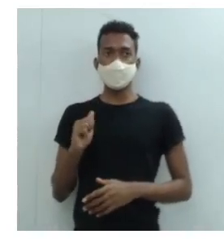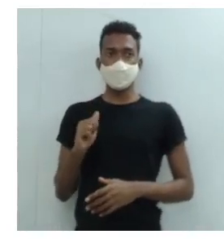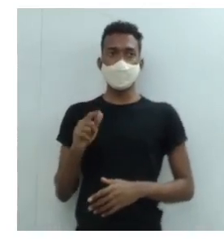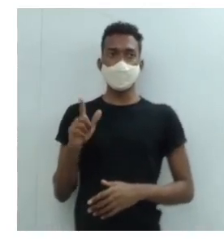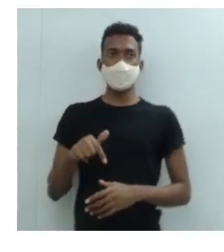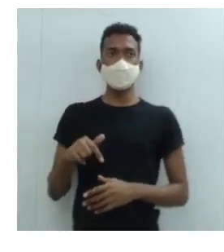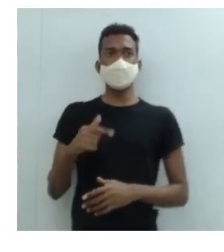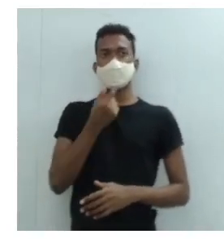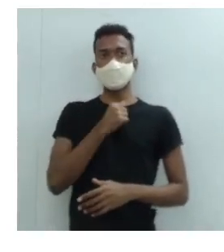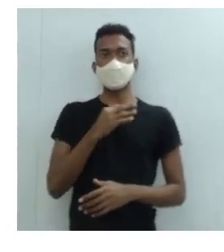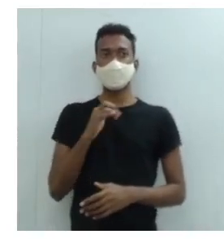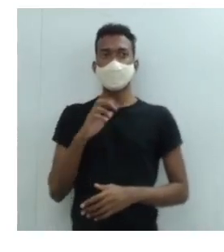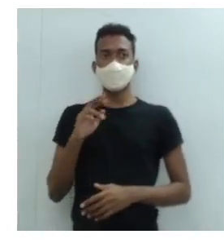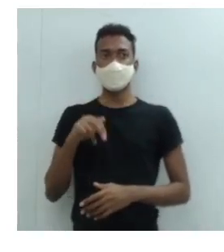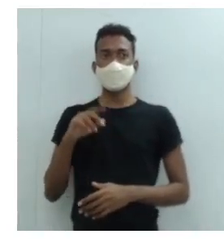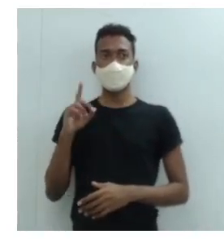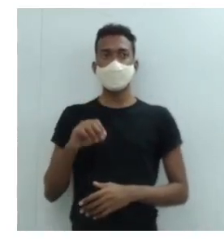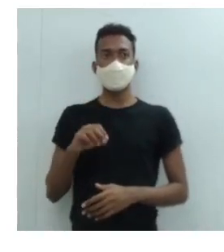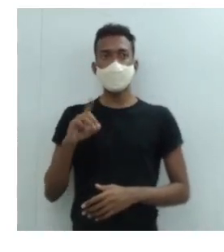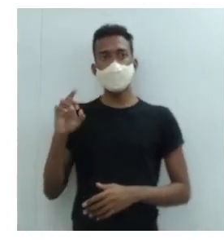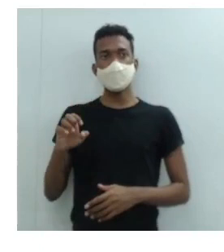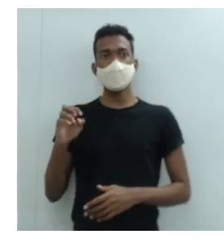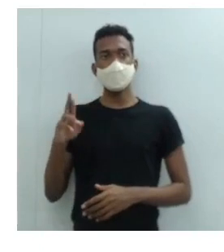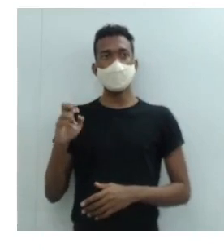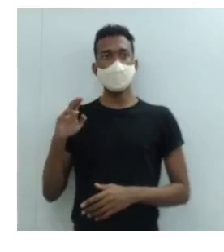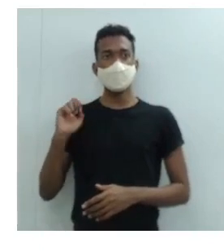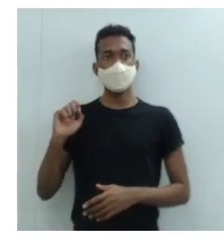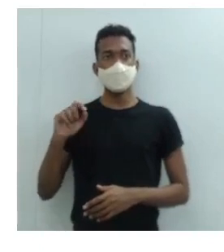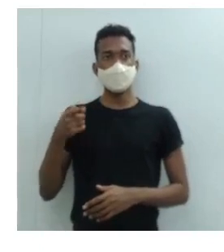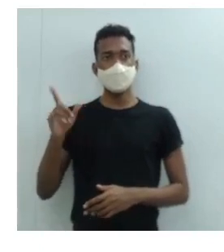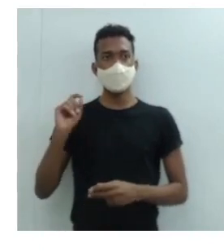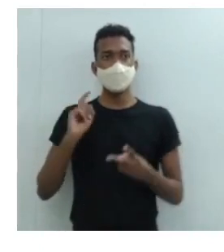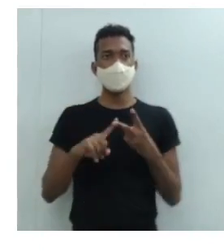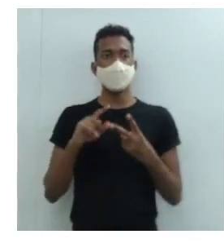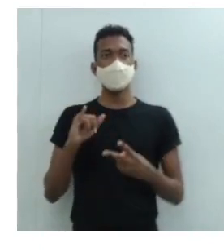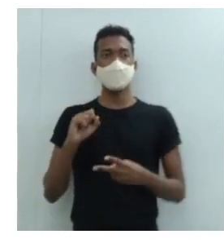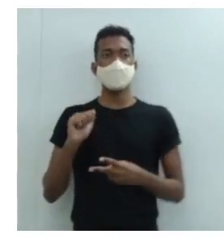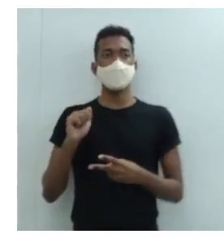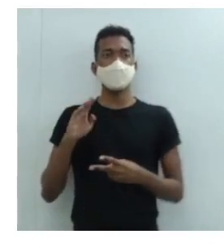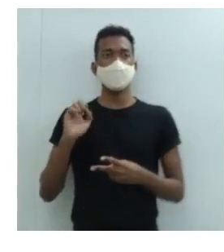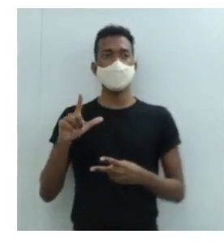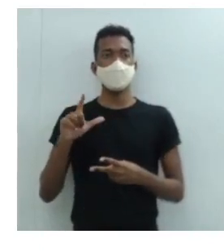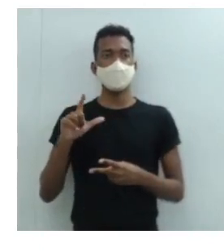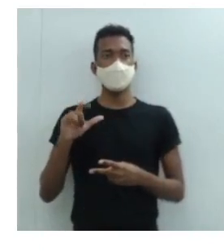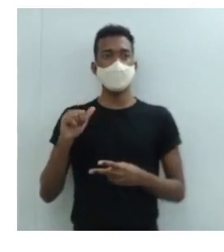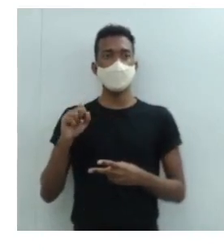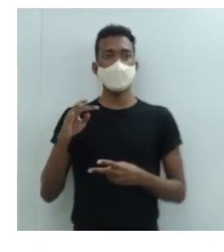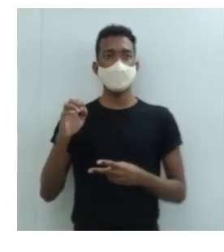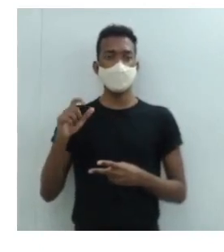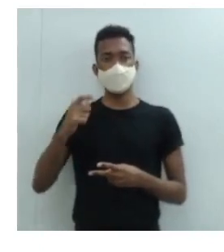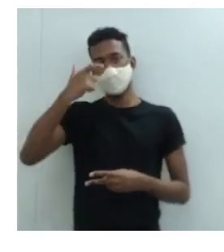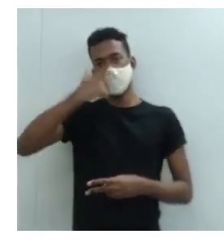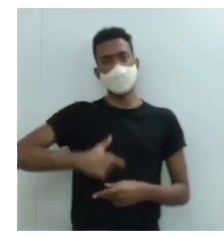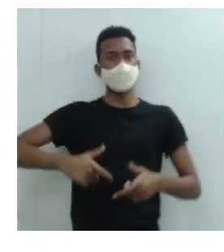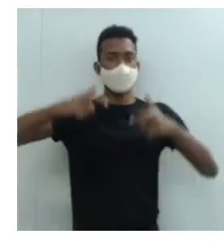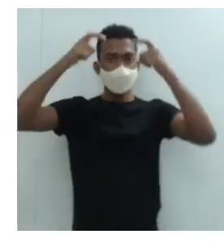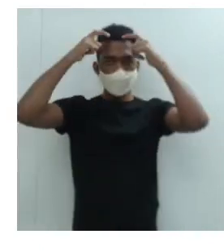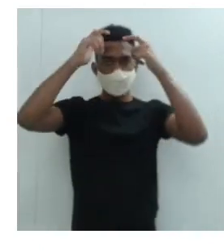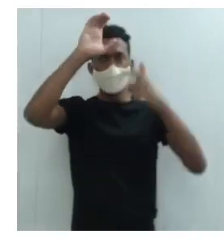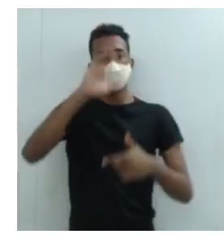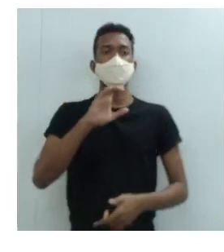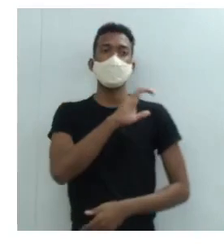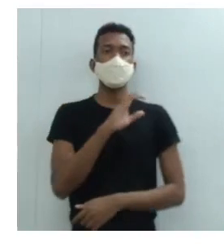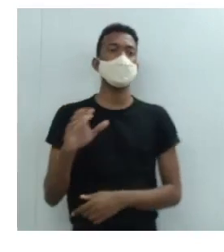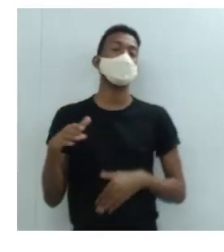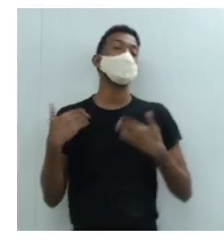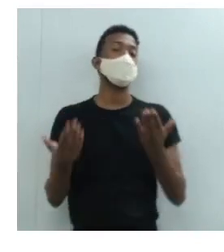Aragão, é isso, e Isabel de Castela, os reis católicos. Então vocês vão ter aí